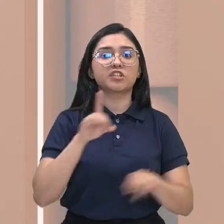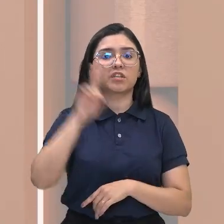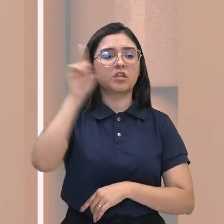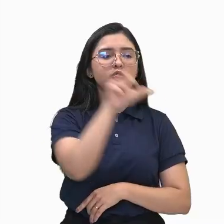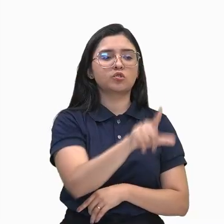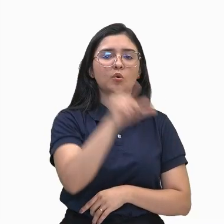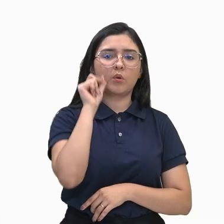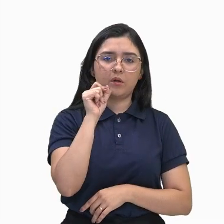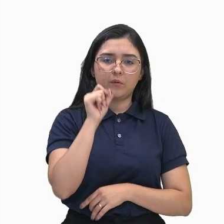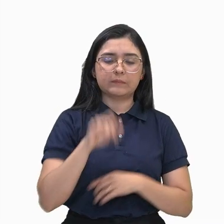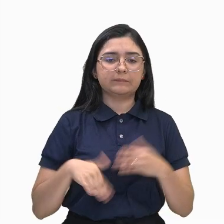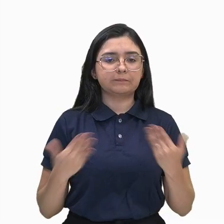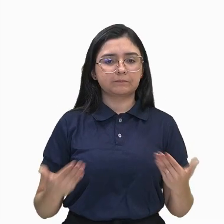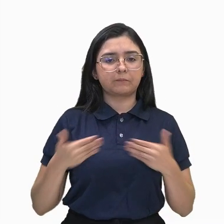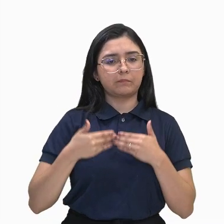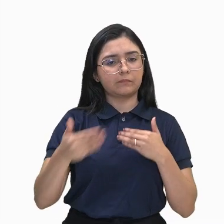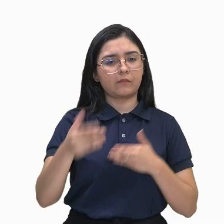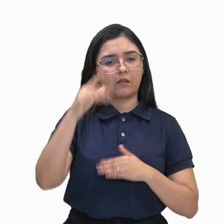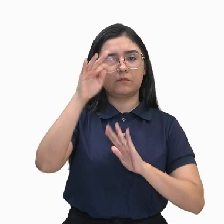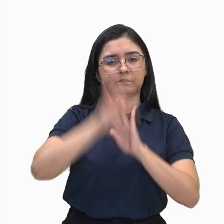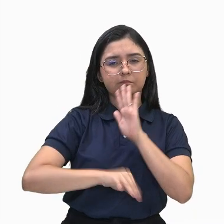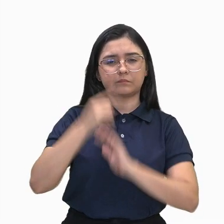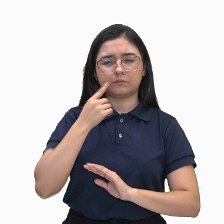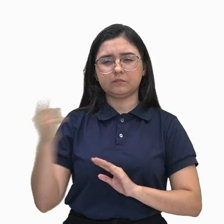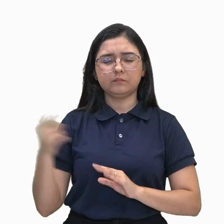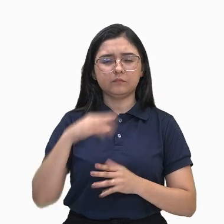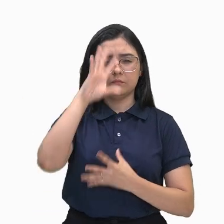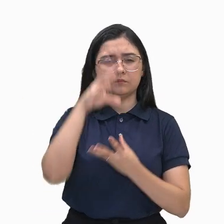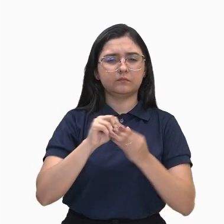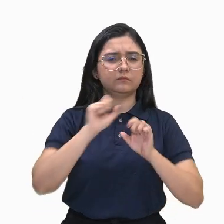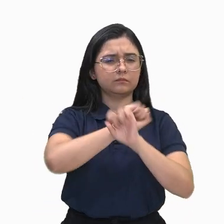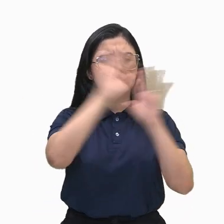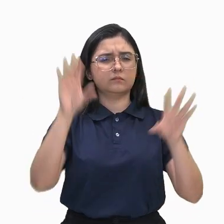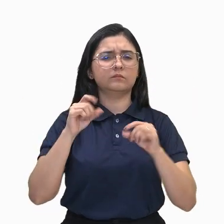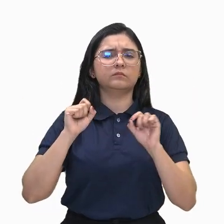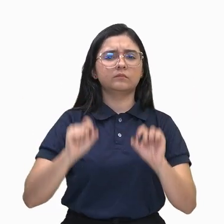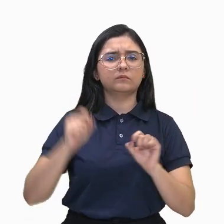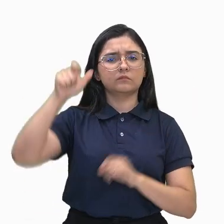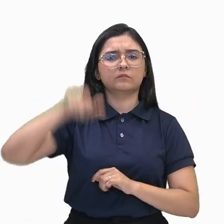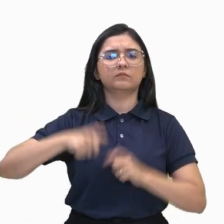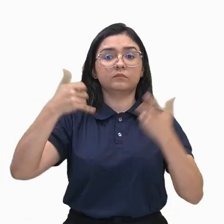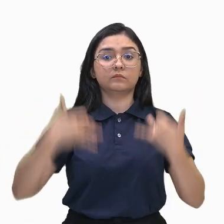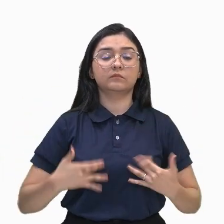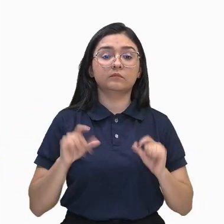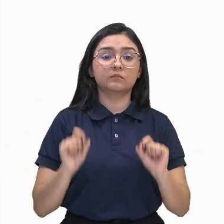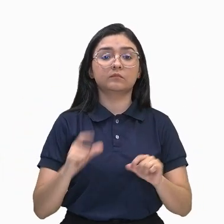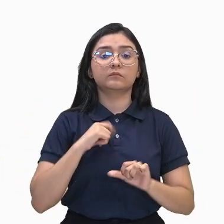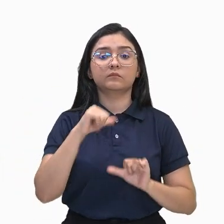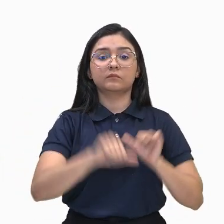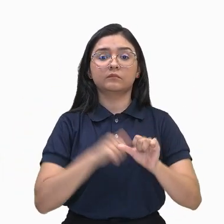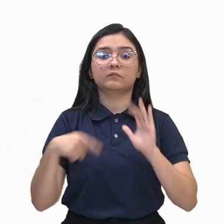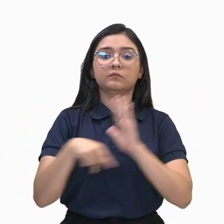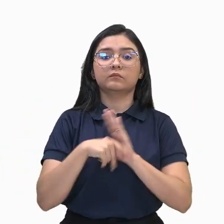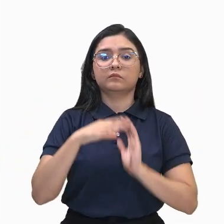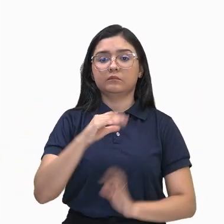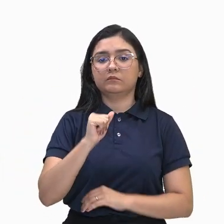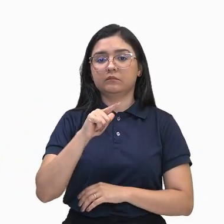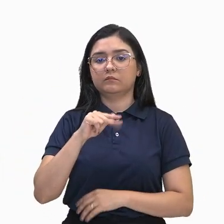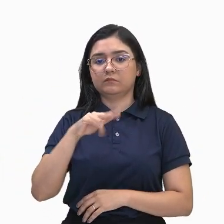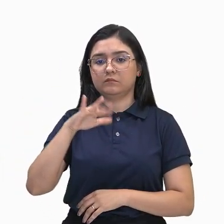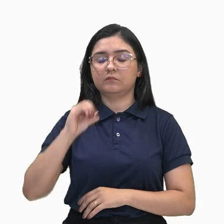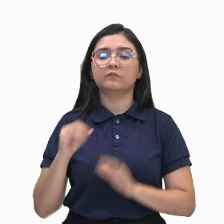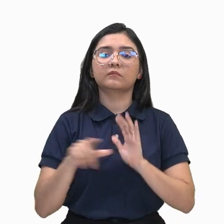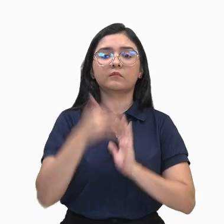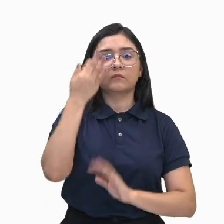predestinação. Vamos ao texto e vamos entender um pouquinho melhor o que o João Calvino fala pra gente. A reforma de Calvino. Na França e na